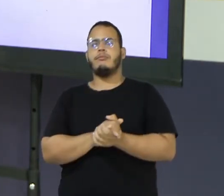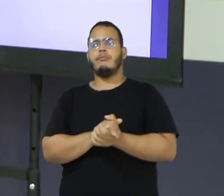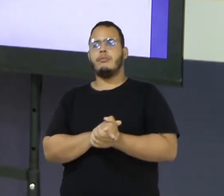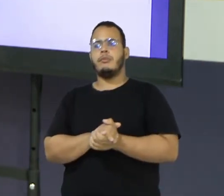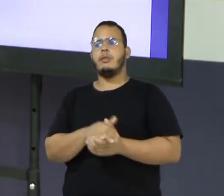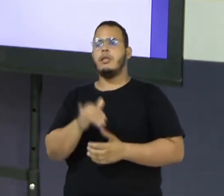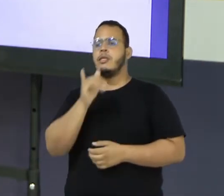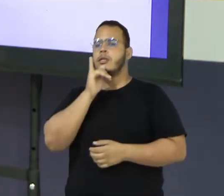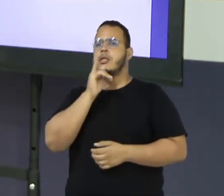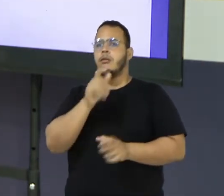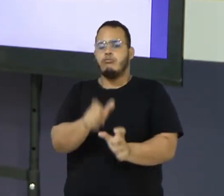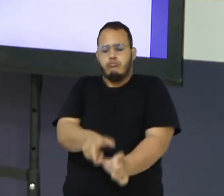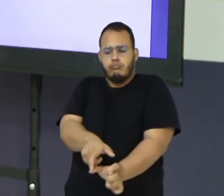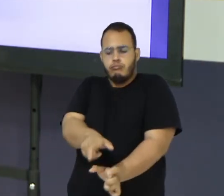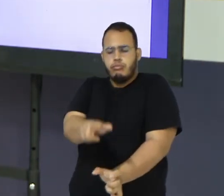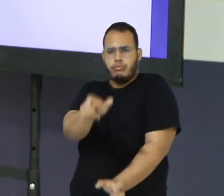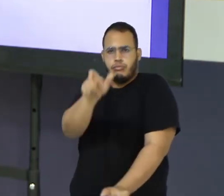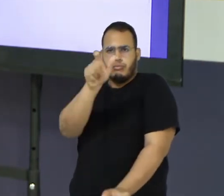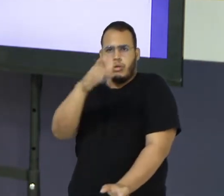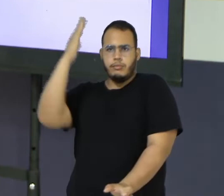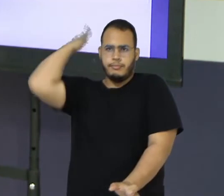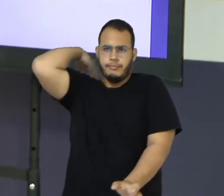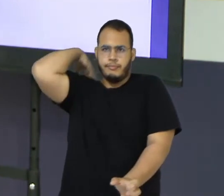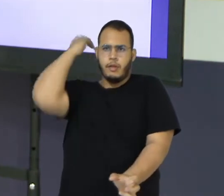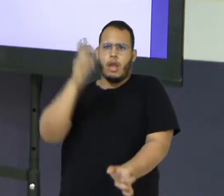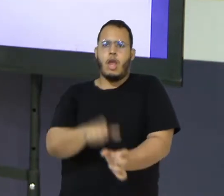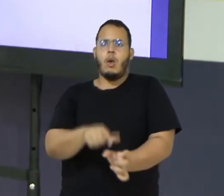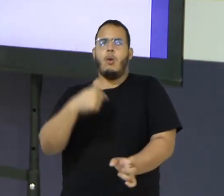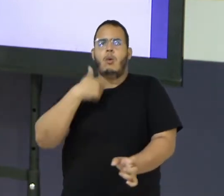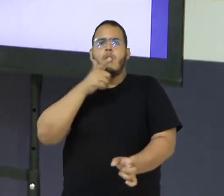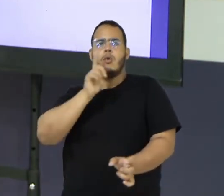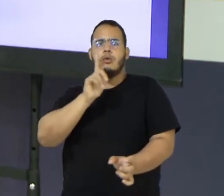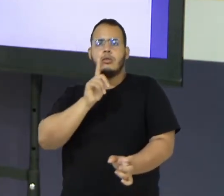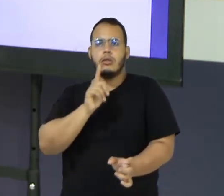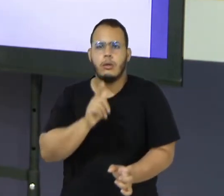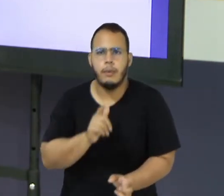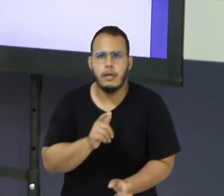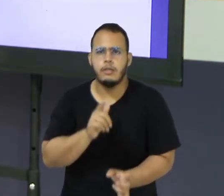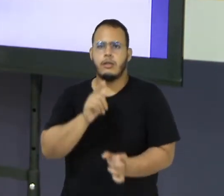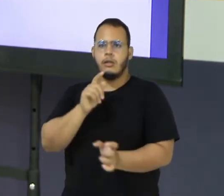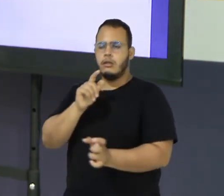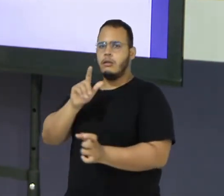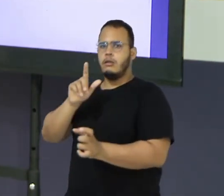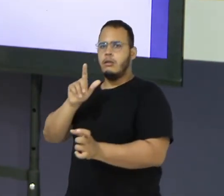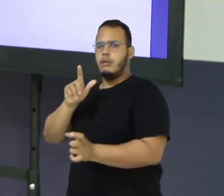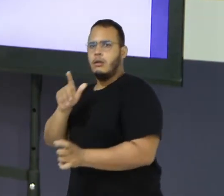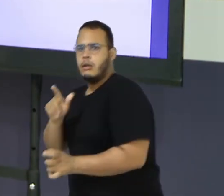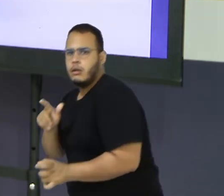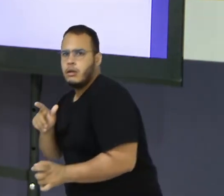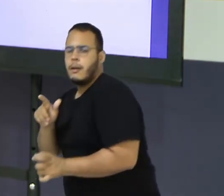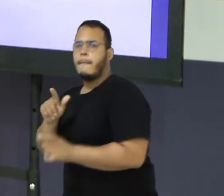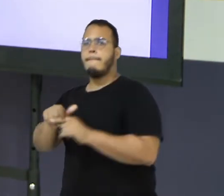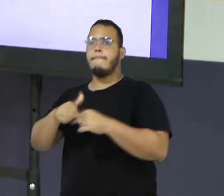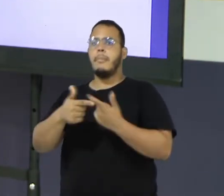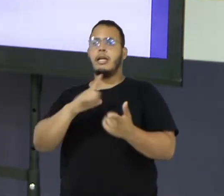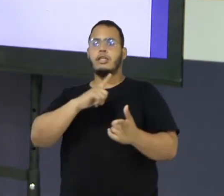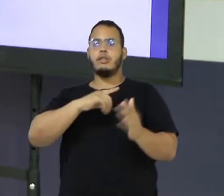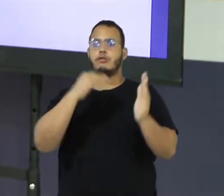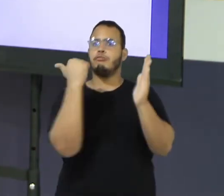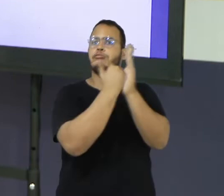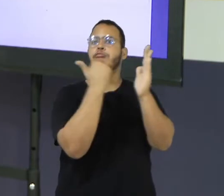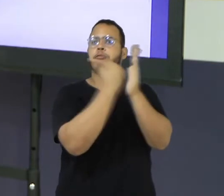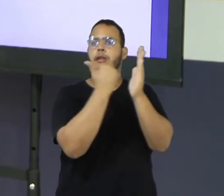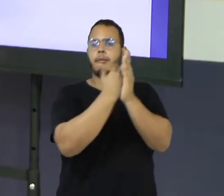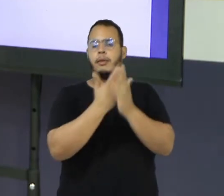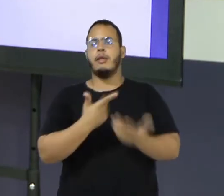essas articulações da nossa coluna, eu consigo movimentar a minha coluna, mas tem uma limitação, certo? E também essas articulações aqui